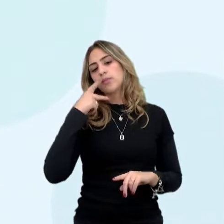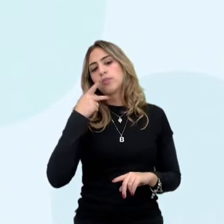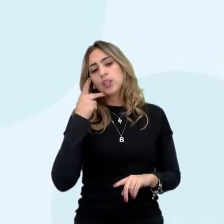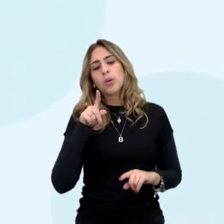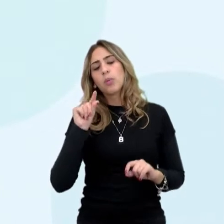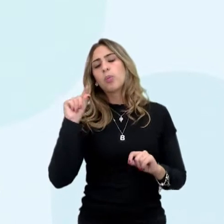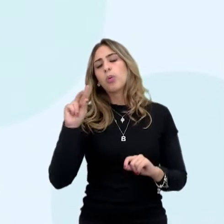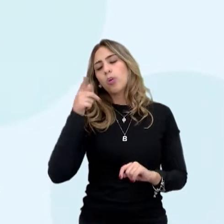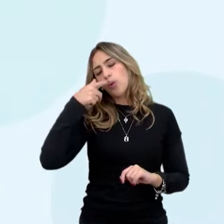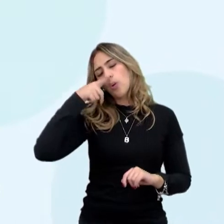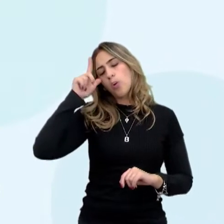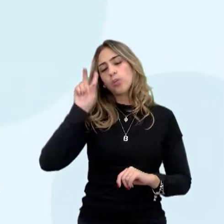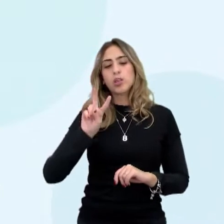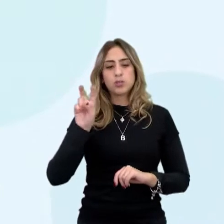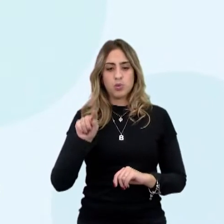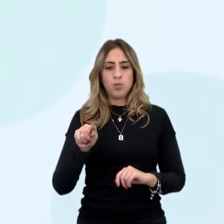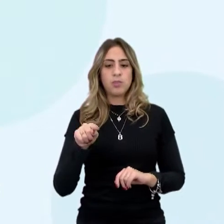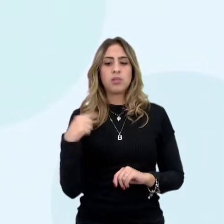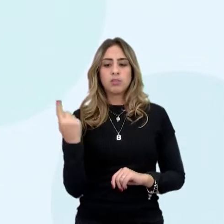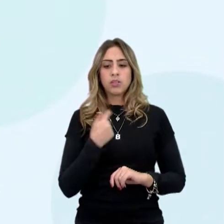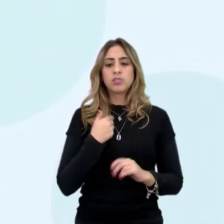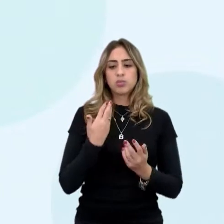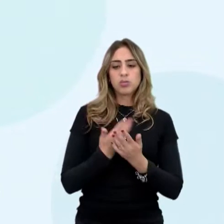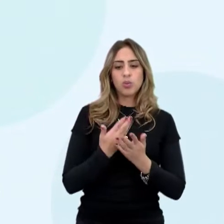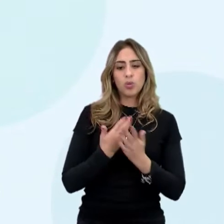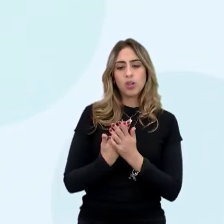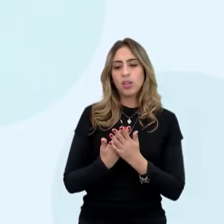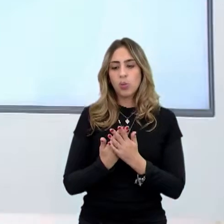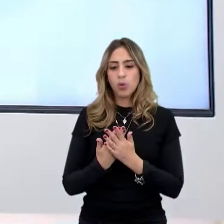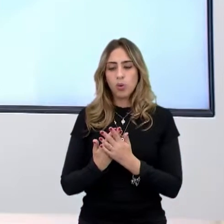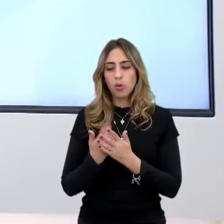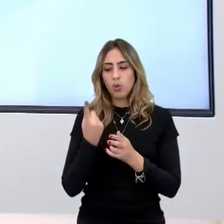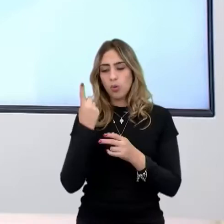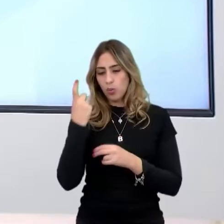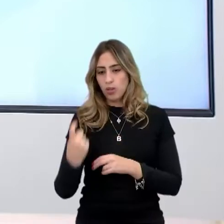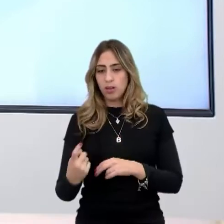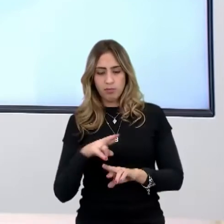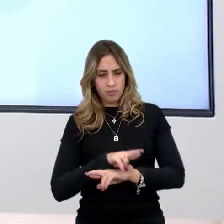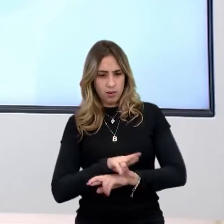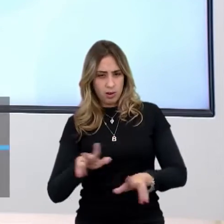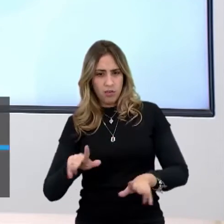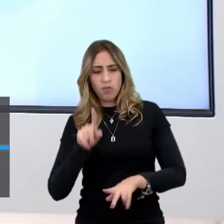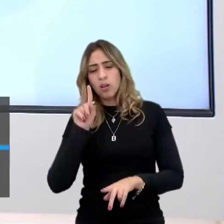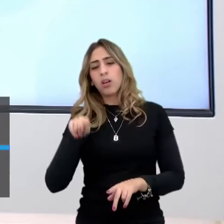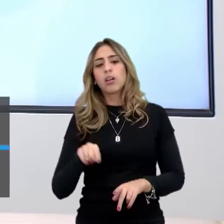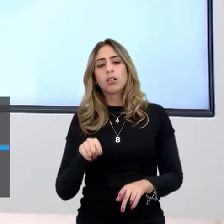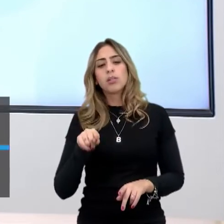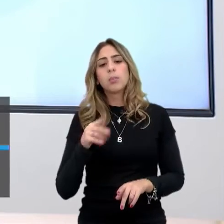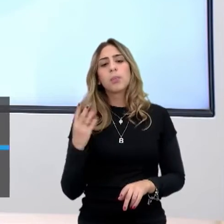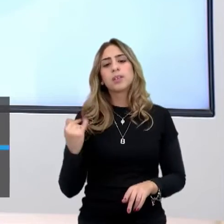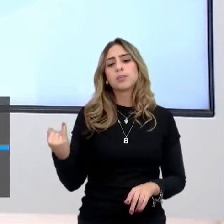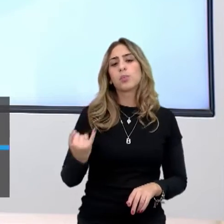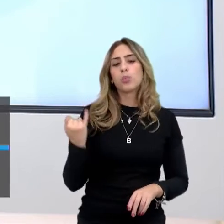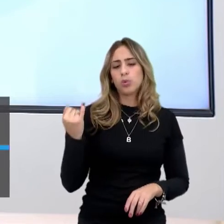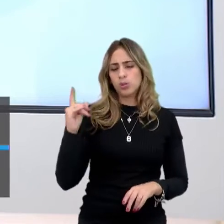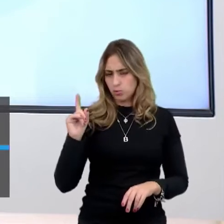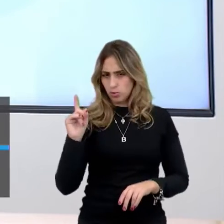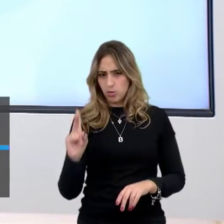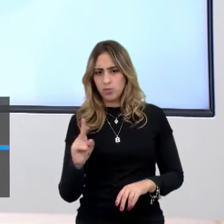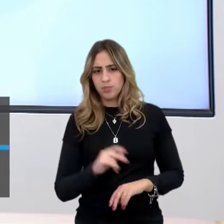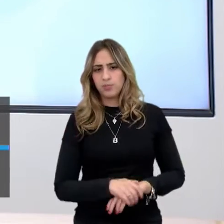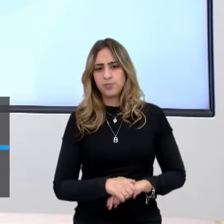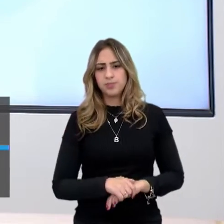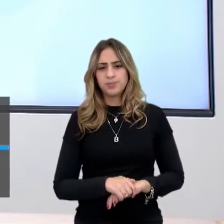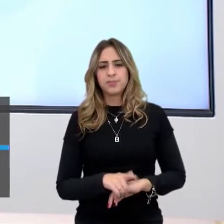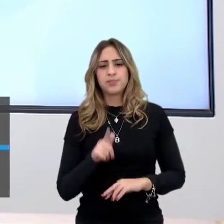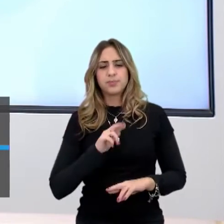aí ontem, né? E aí quando a gente estuda uma única variável, no caso independente, geralmente a mais importante, tá ok? Sobre